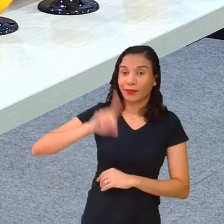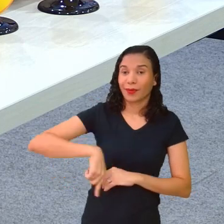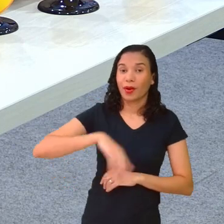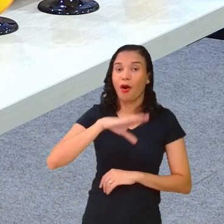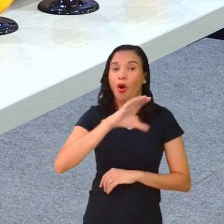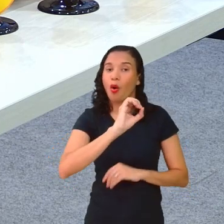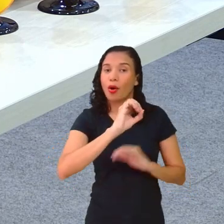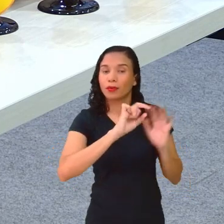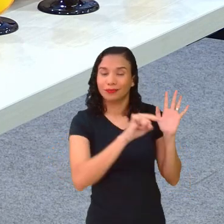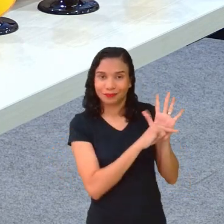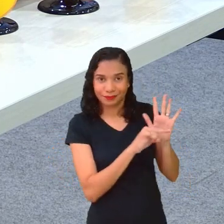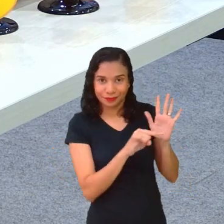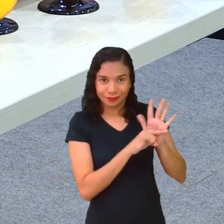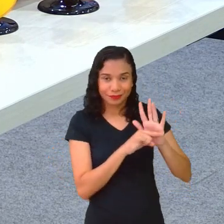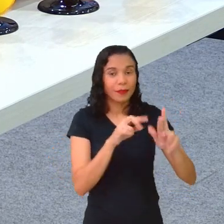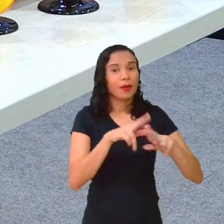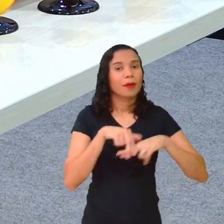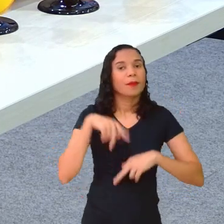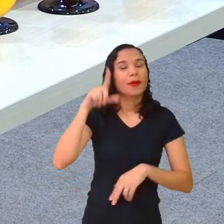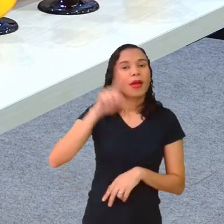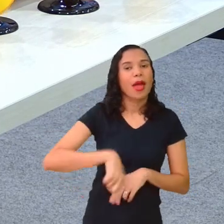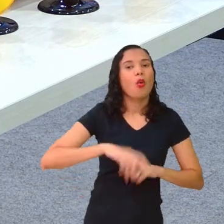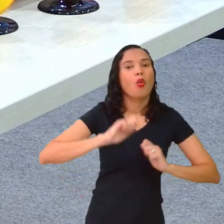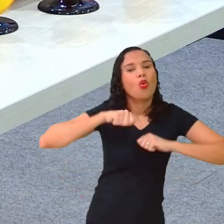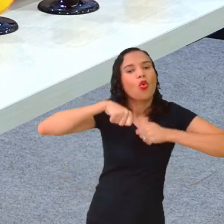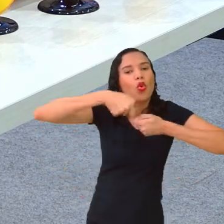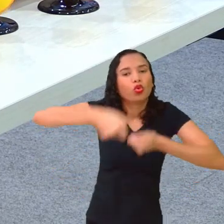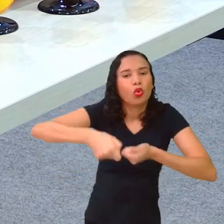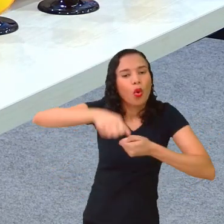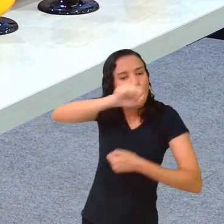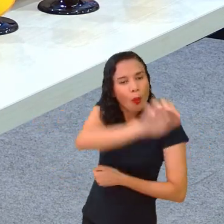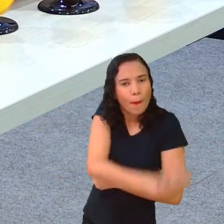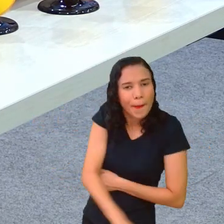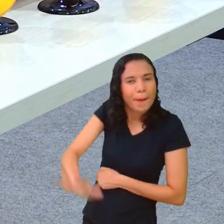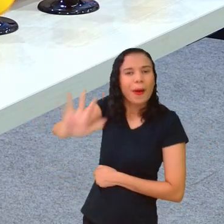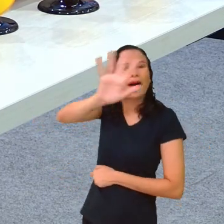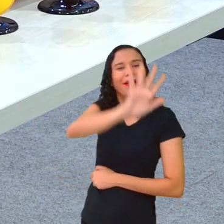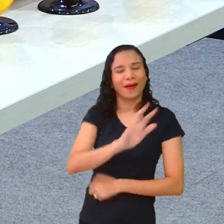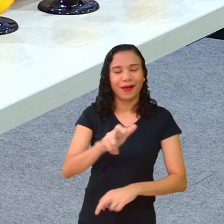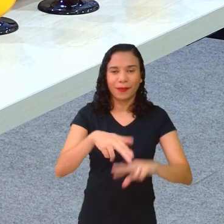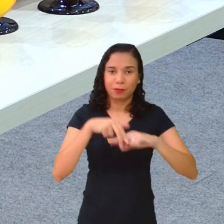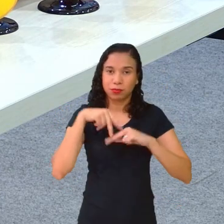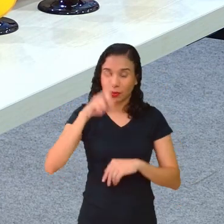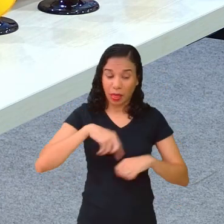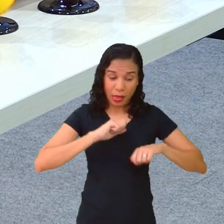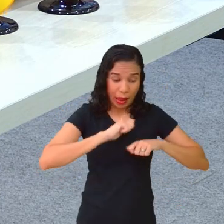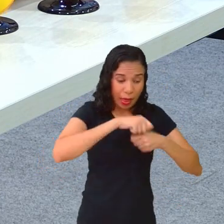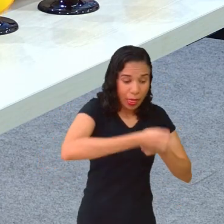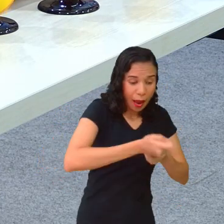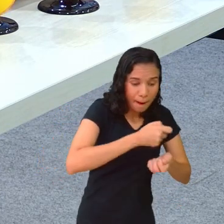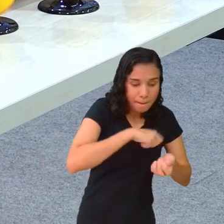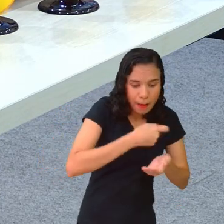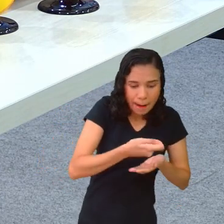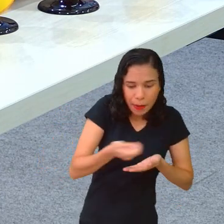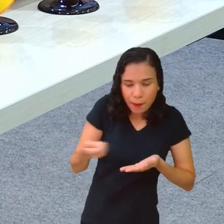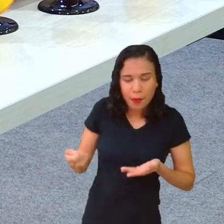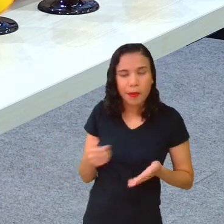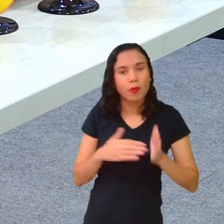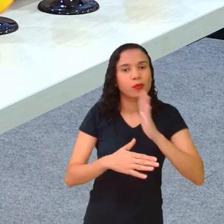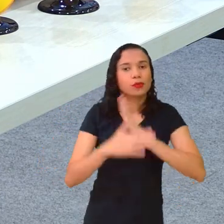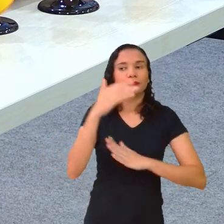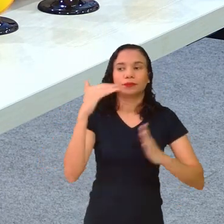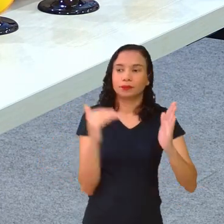O negativo. Ele é chamado de doador universal. Ele doa para todos. Mas